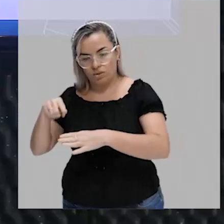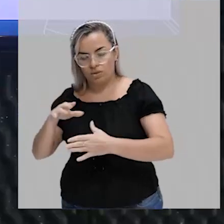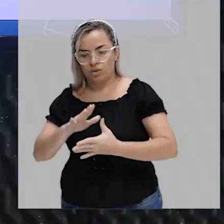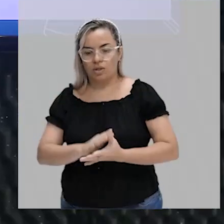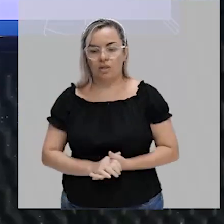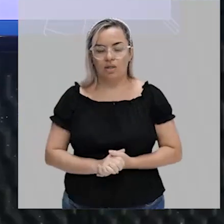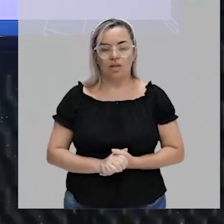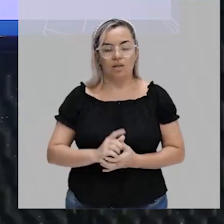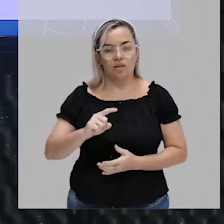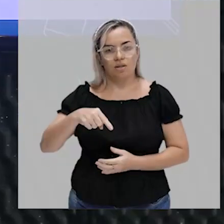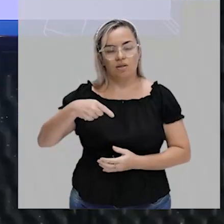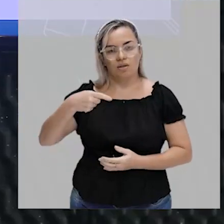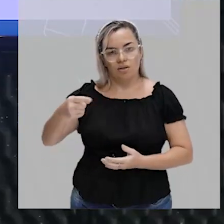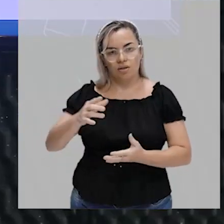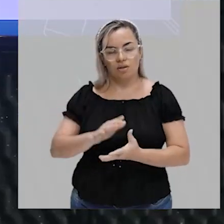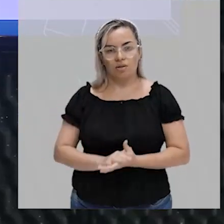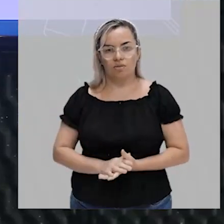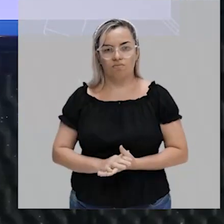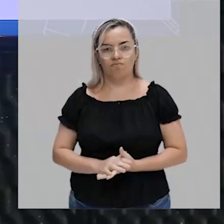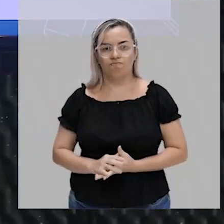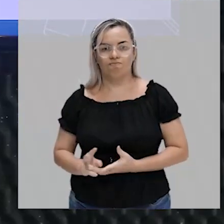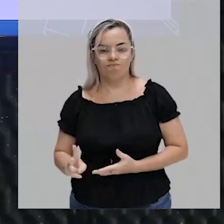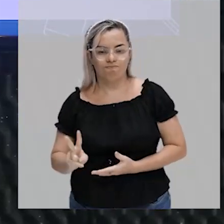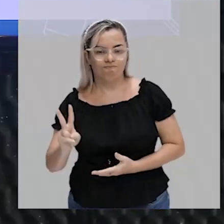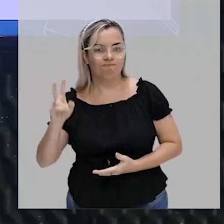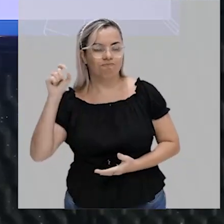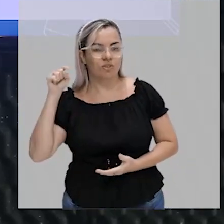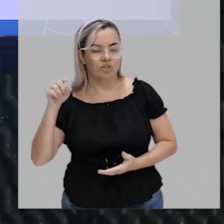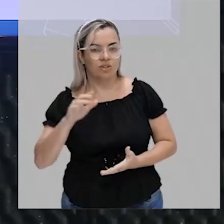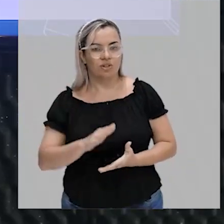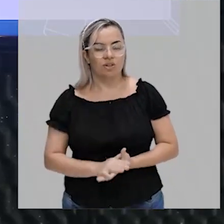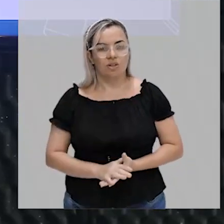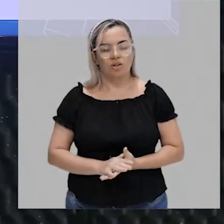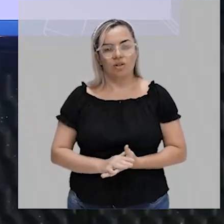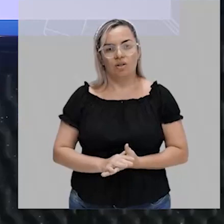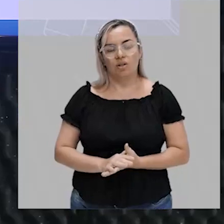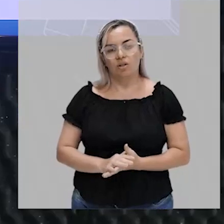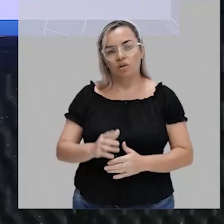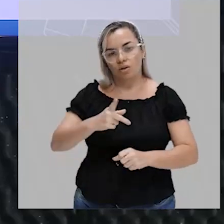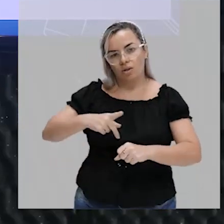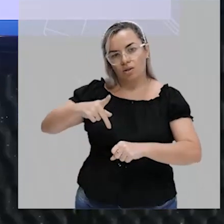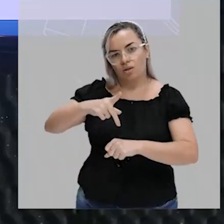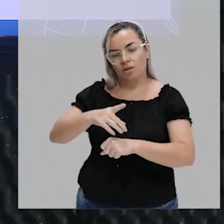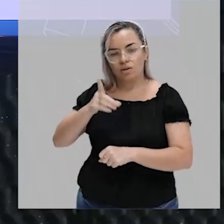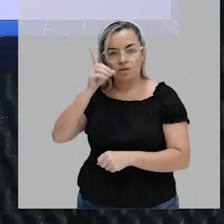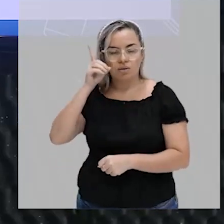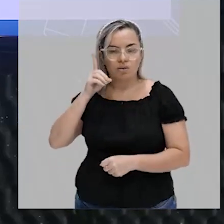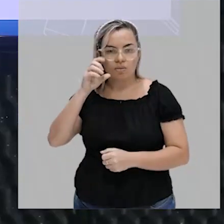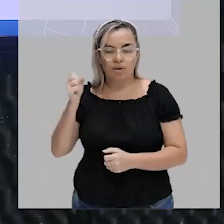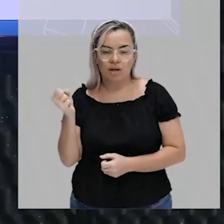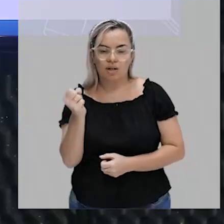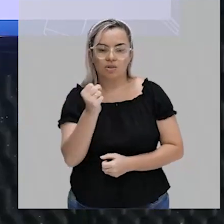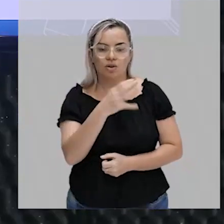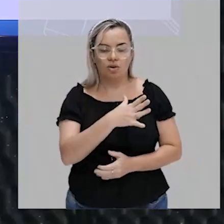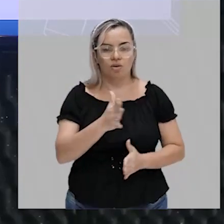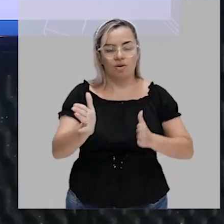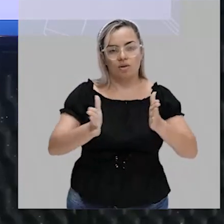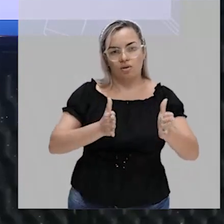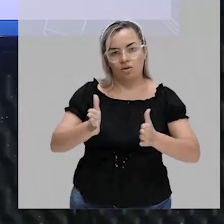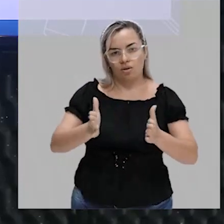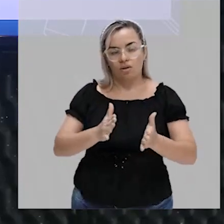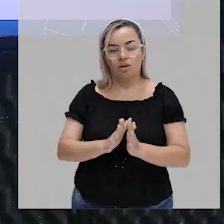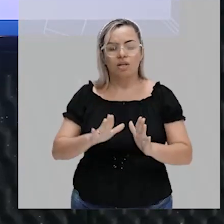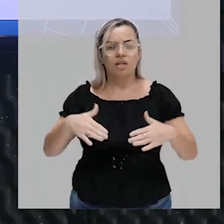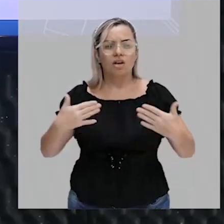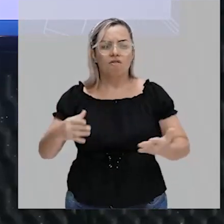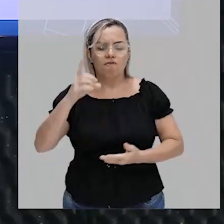fica muito claro, a vitória dos Estados Unidos, nós temos uma nova era. Basicamente, entenda-se, quem vai comandar